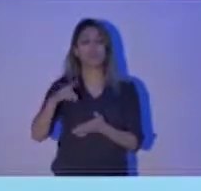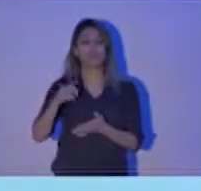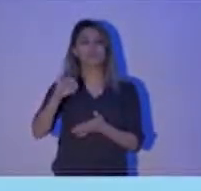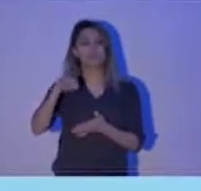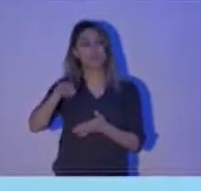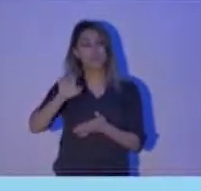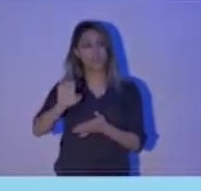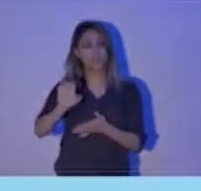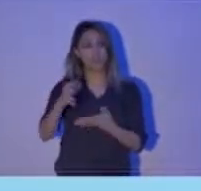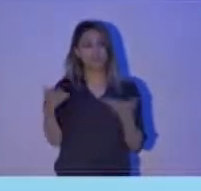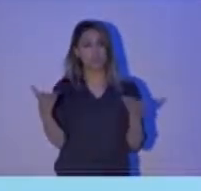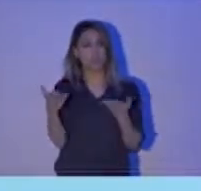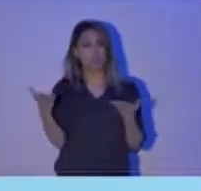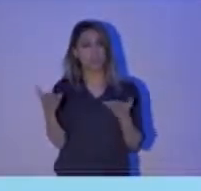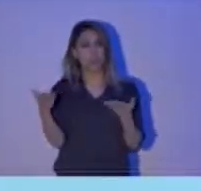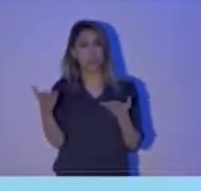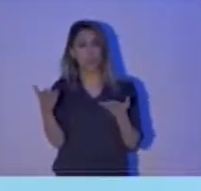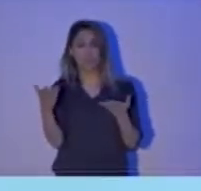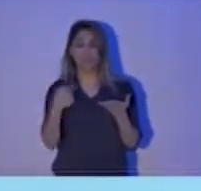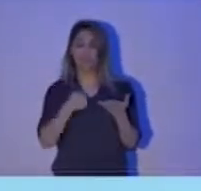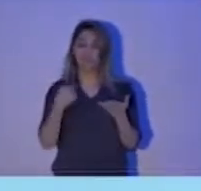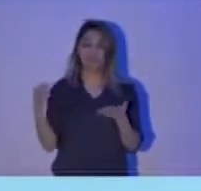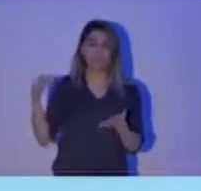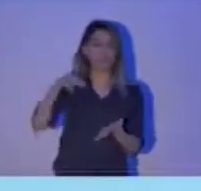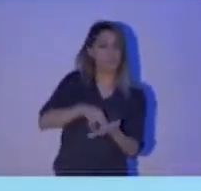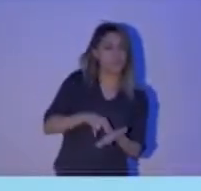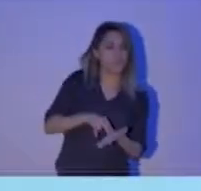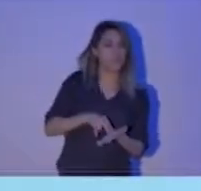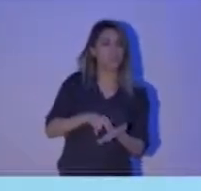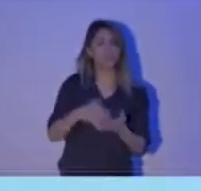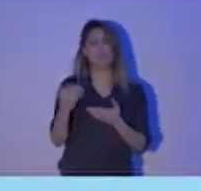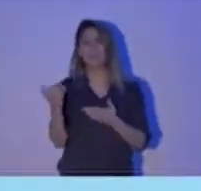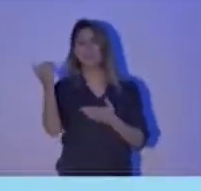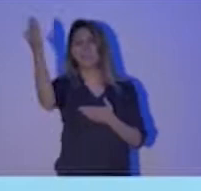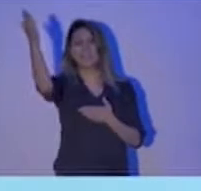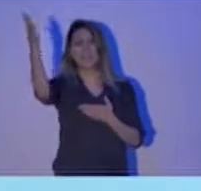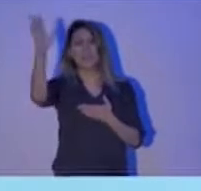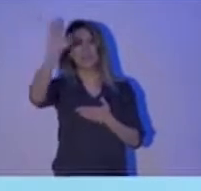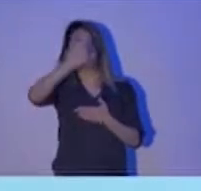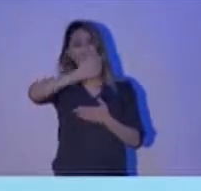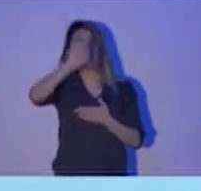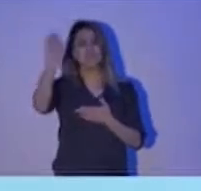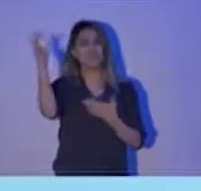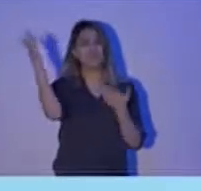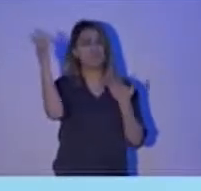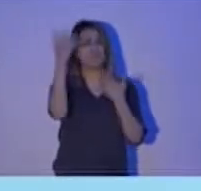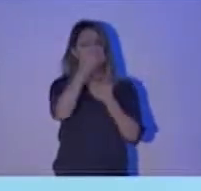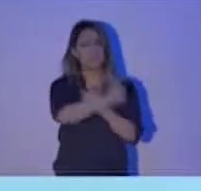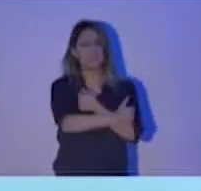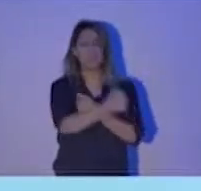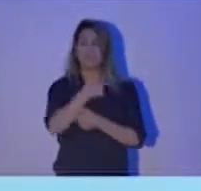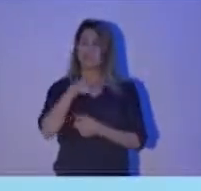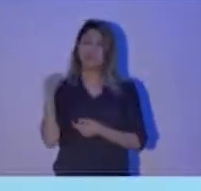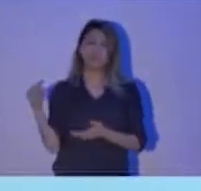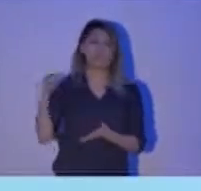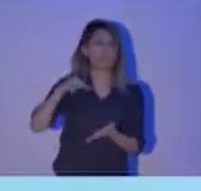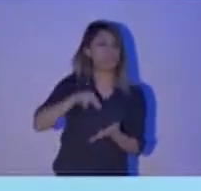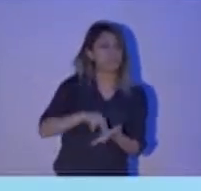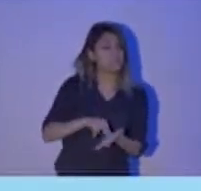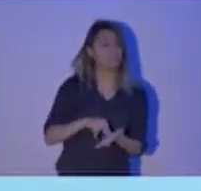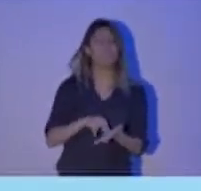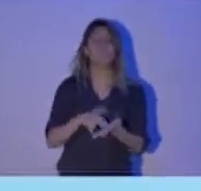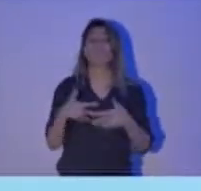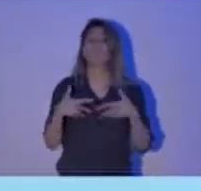domingo, num domingo tão lindo, né, que se desenha lá fora, estar aqui participando desse momento. Eu quero